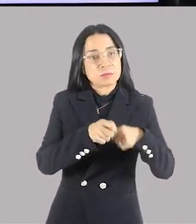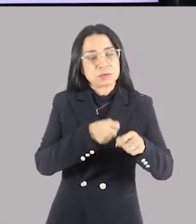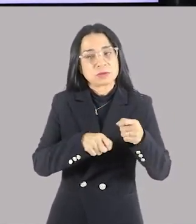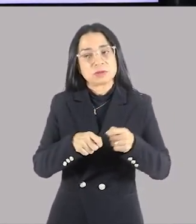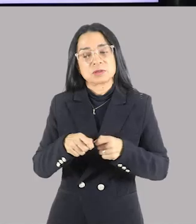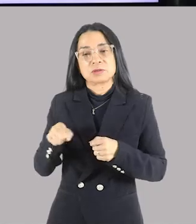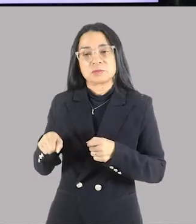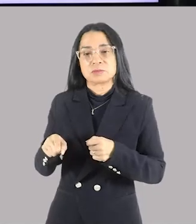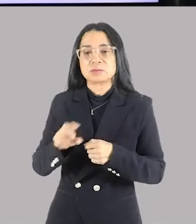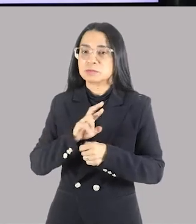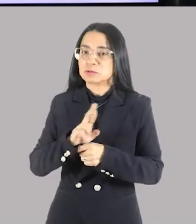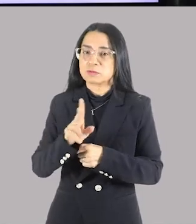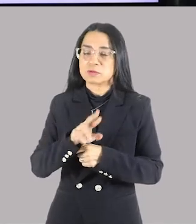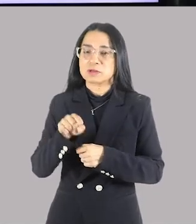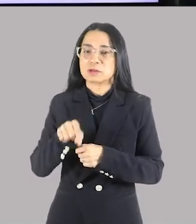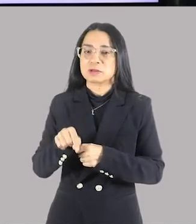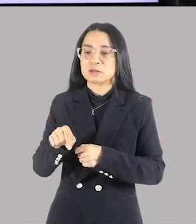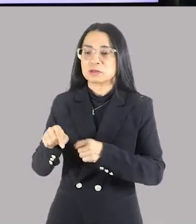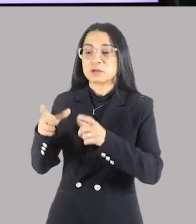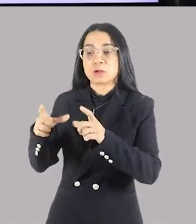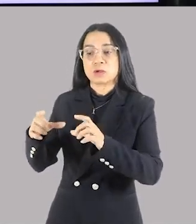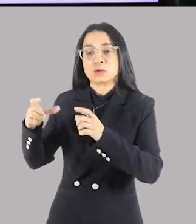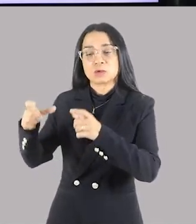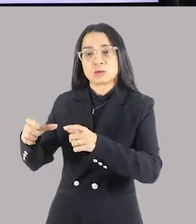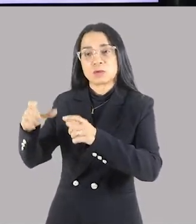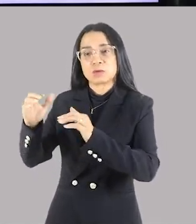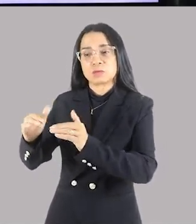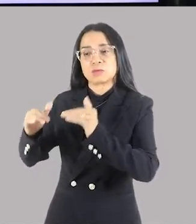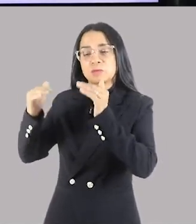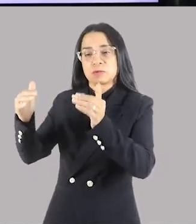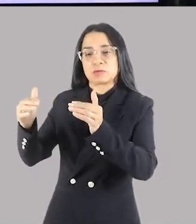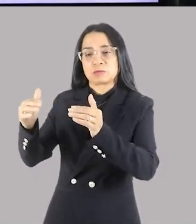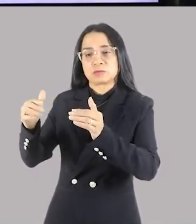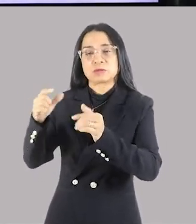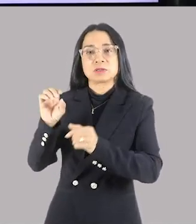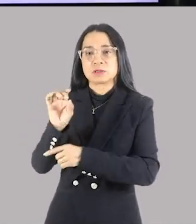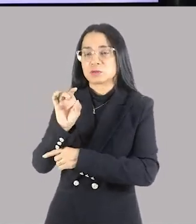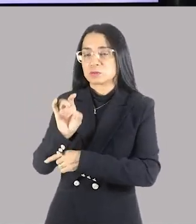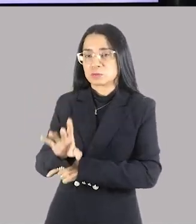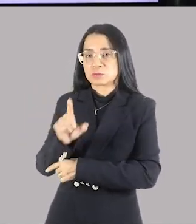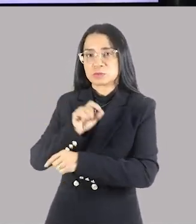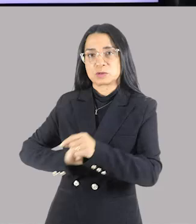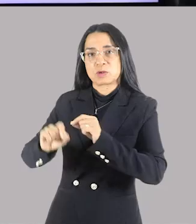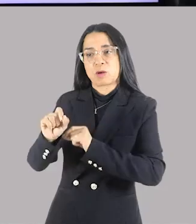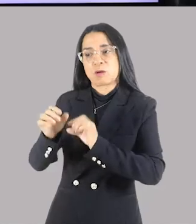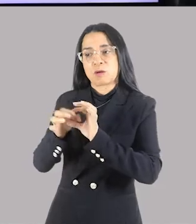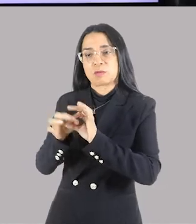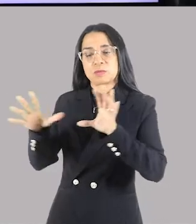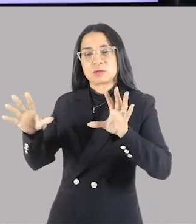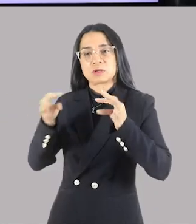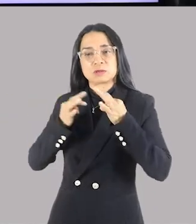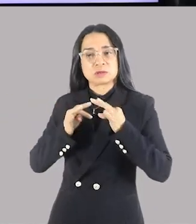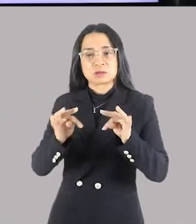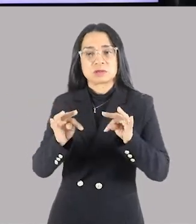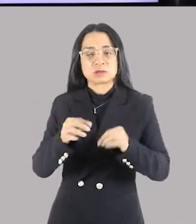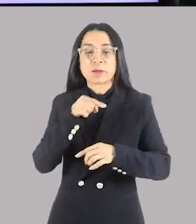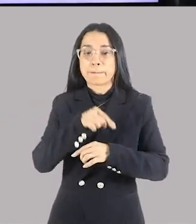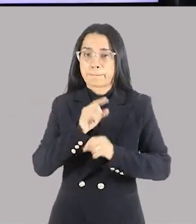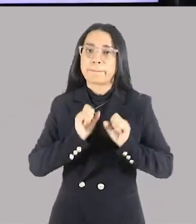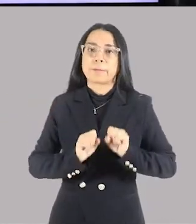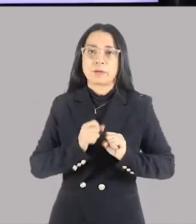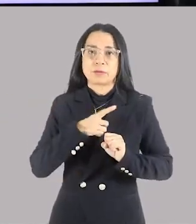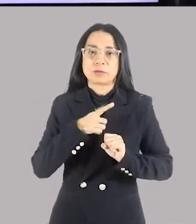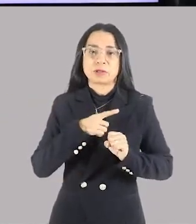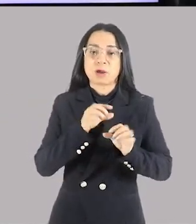Ou seja, diferentemente dos órgãos superiores, eles que têm apenas autonomia técnica, eles podem gerir suas próprias